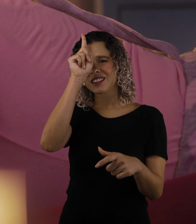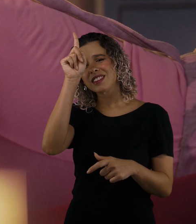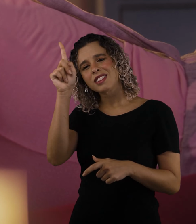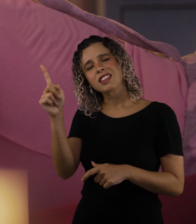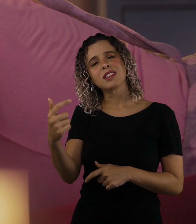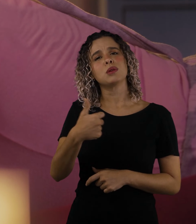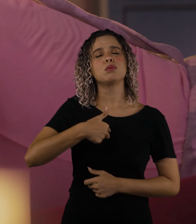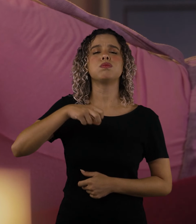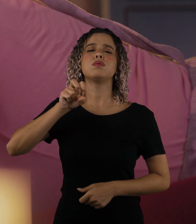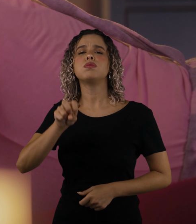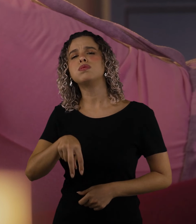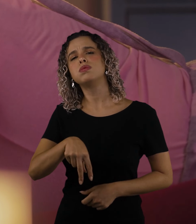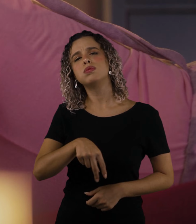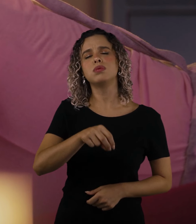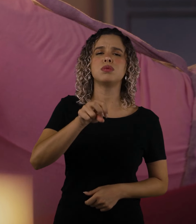Just a